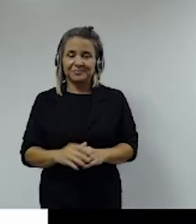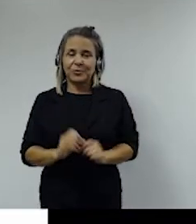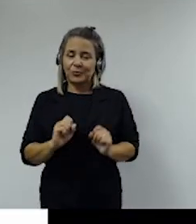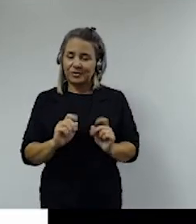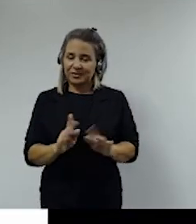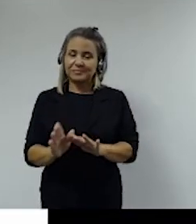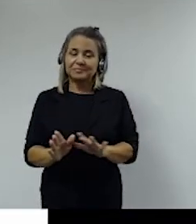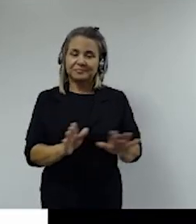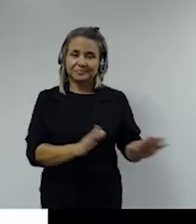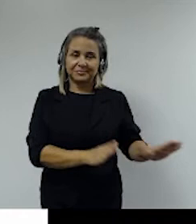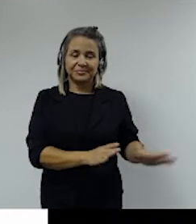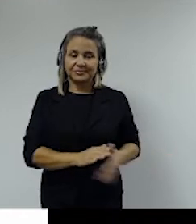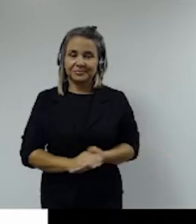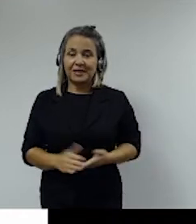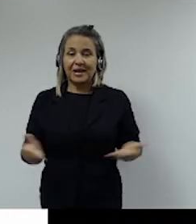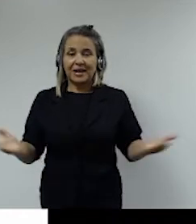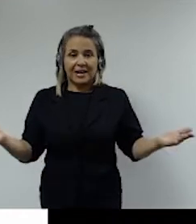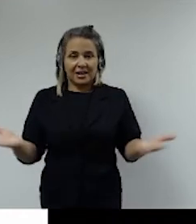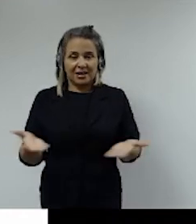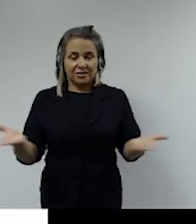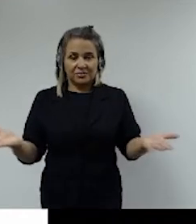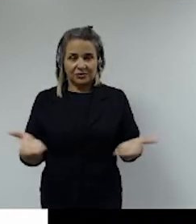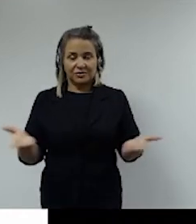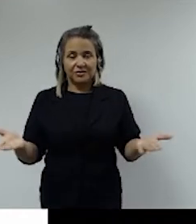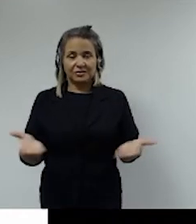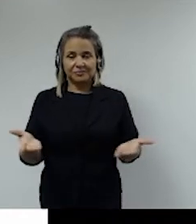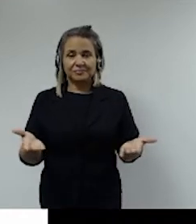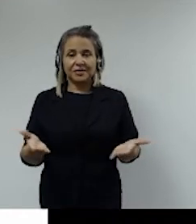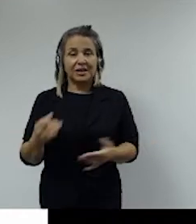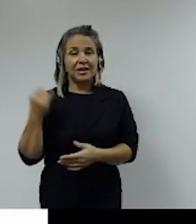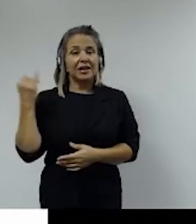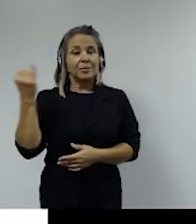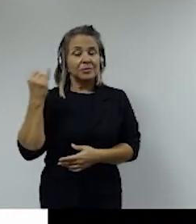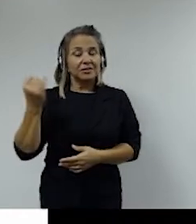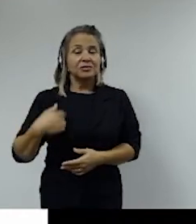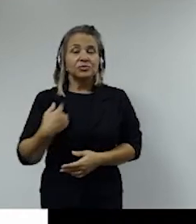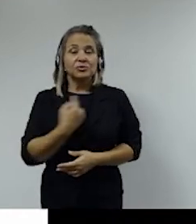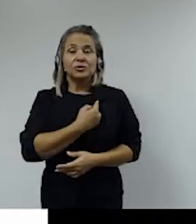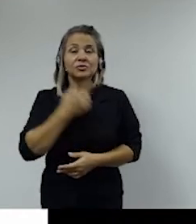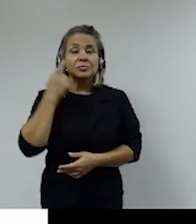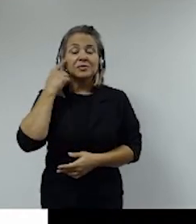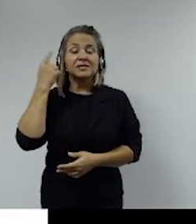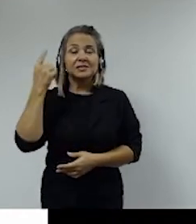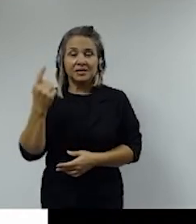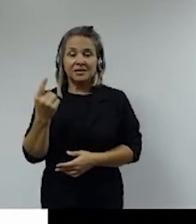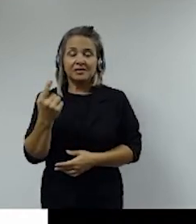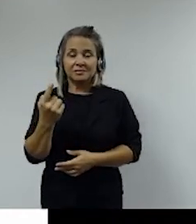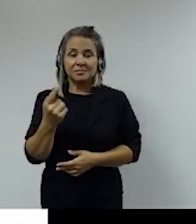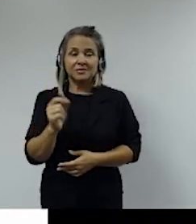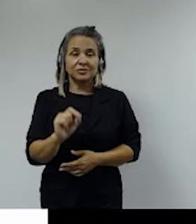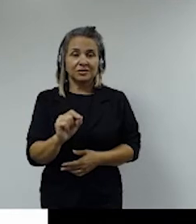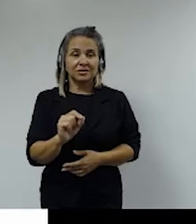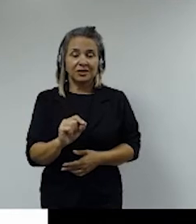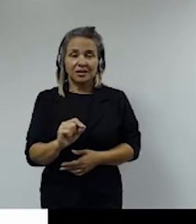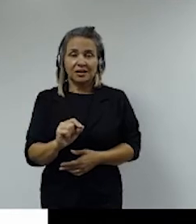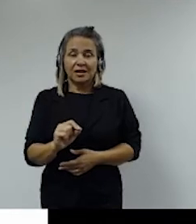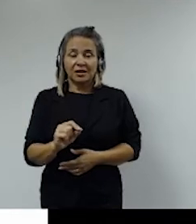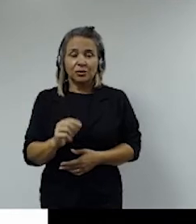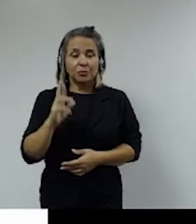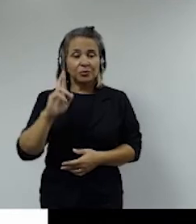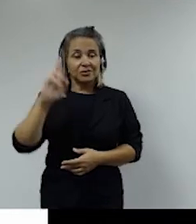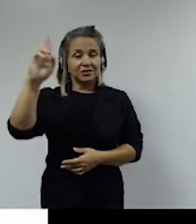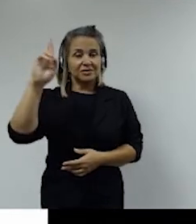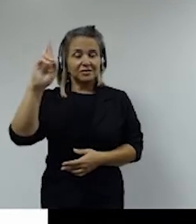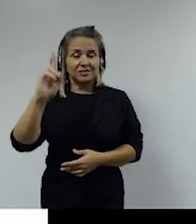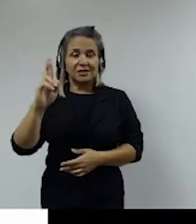tá. Agora, é importante que a gente pense, quando a gente pensa nesse potencial